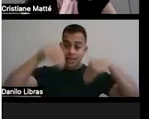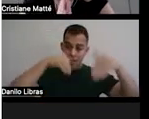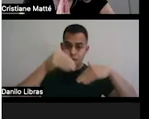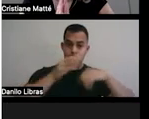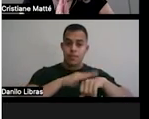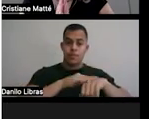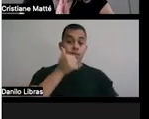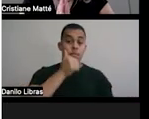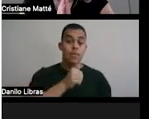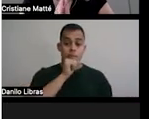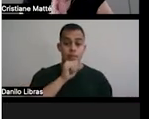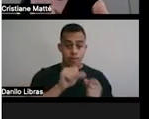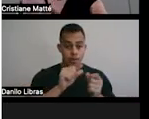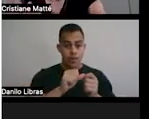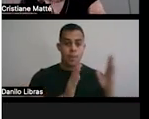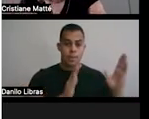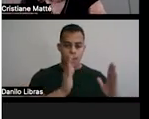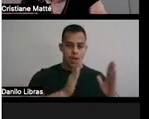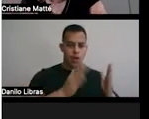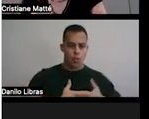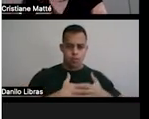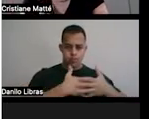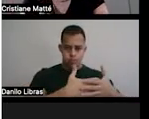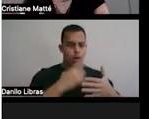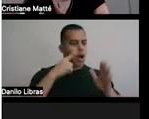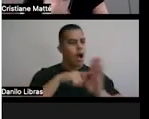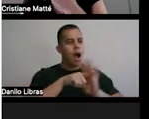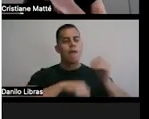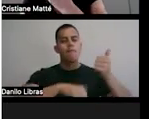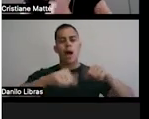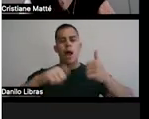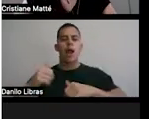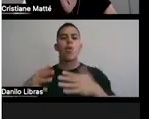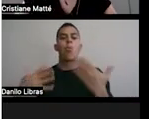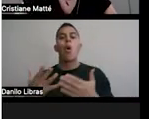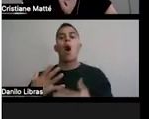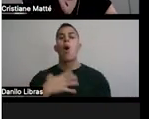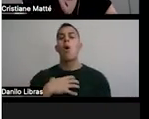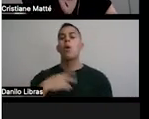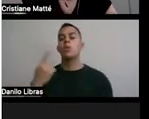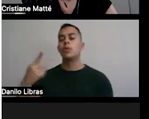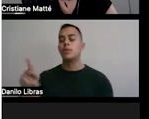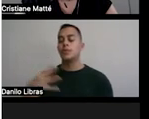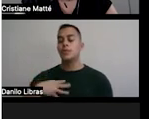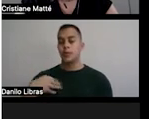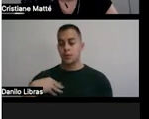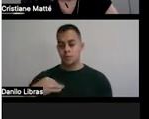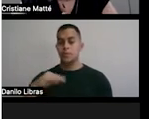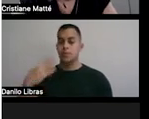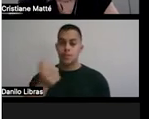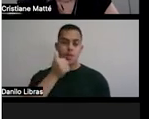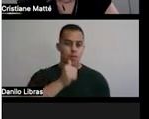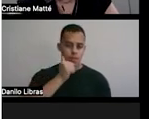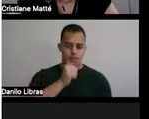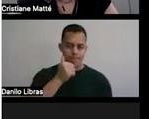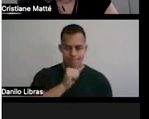antes e durante o período gestacional e avaliar, então, o efeito disso sobre os filhotes. A gente colocava as mãezinhas para nadar, como vocês estão